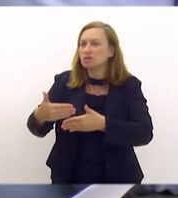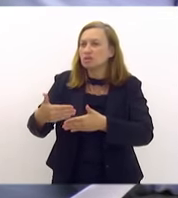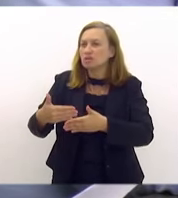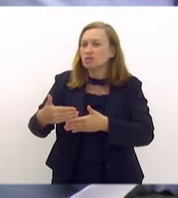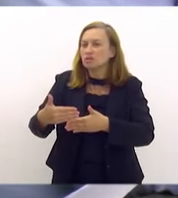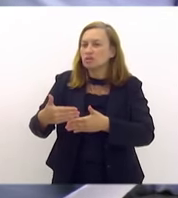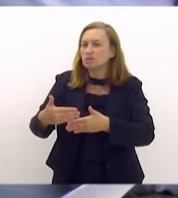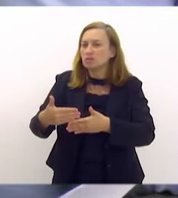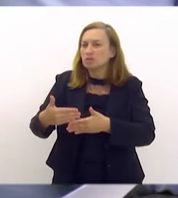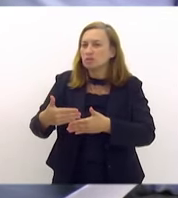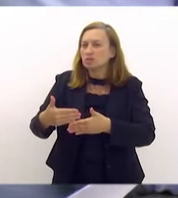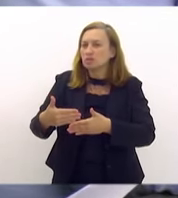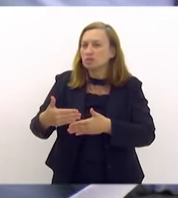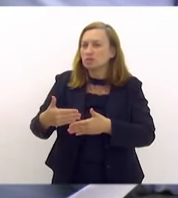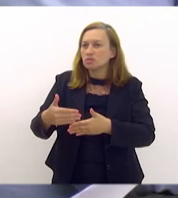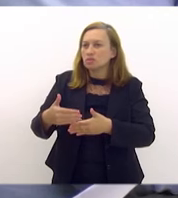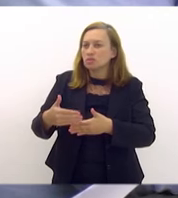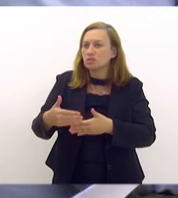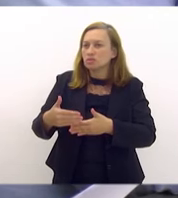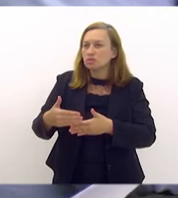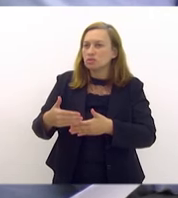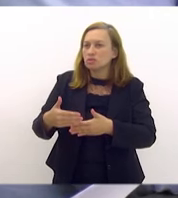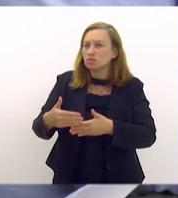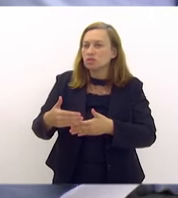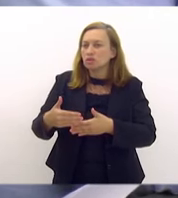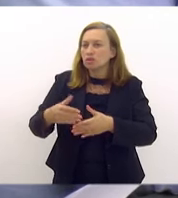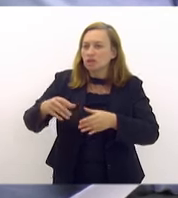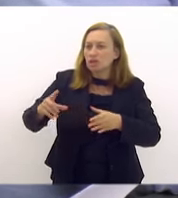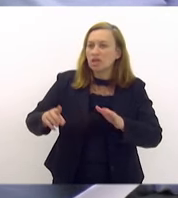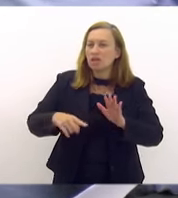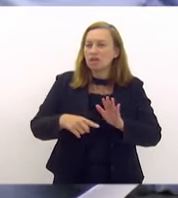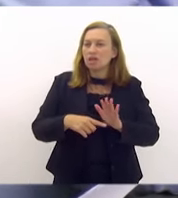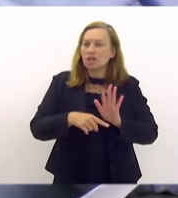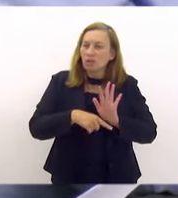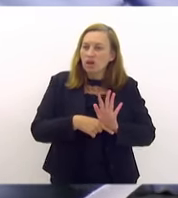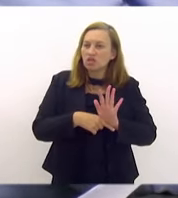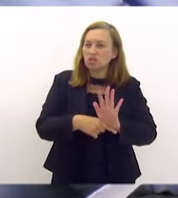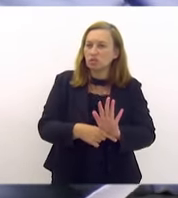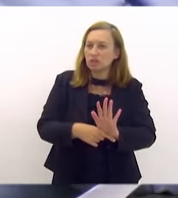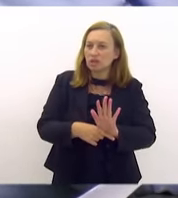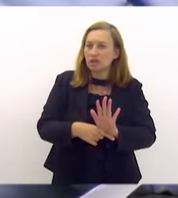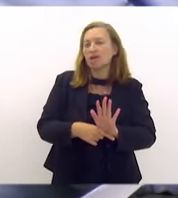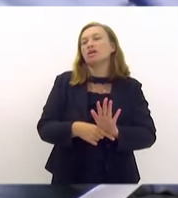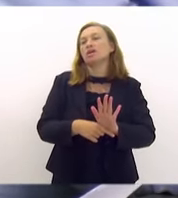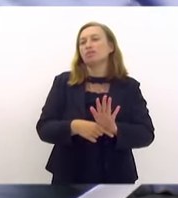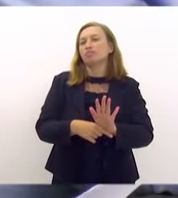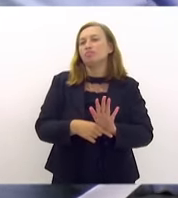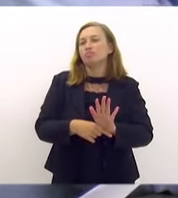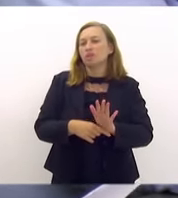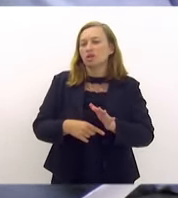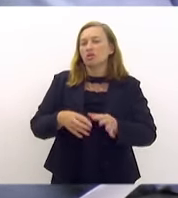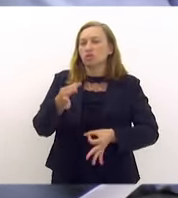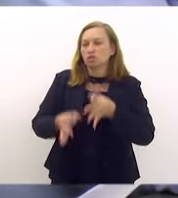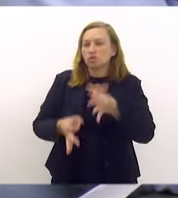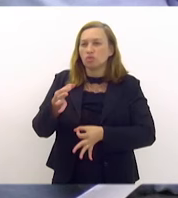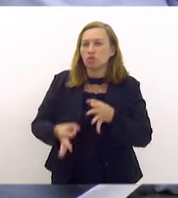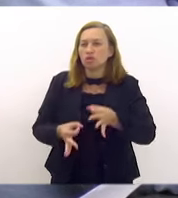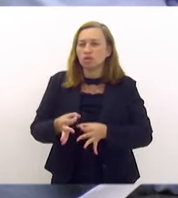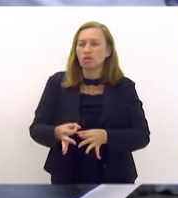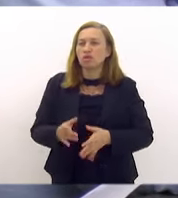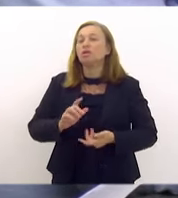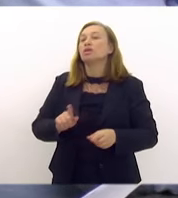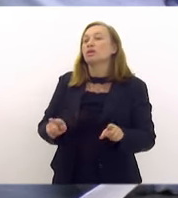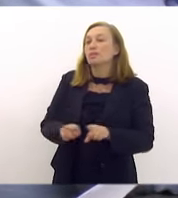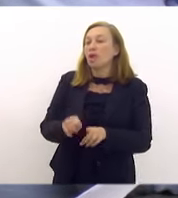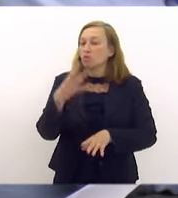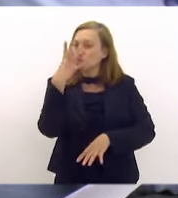elementos que vão que irão fundamentar aí a convicção dos juízes como é o caso do reconhecimento de pessoas através do uso de fotografias